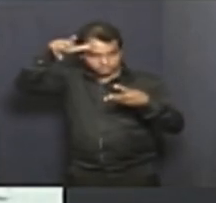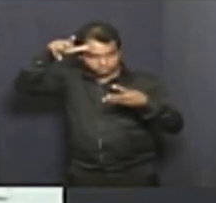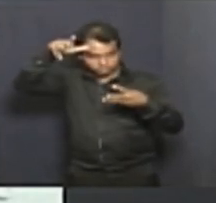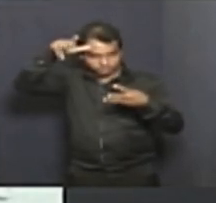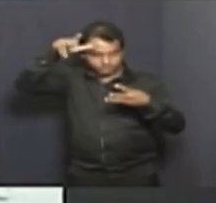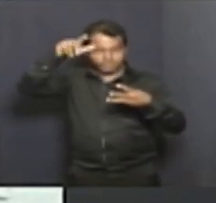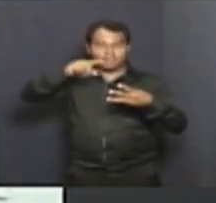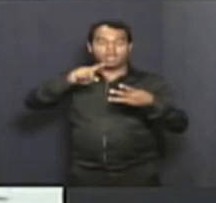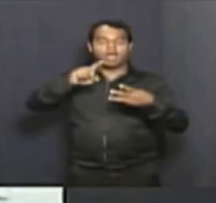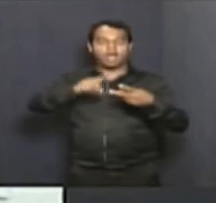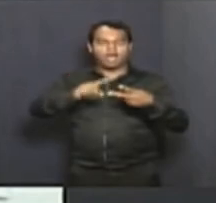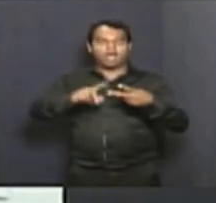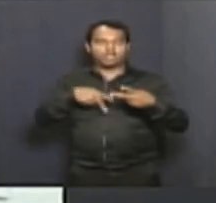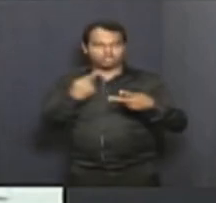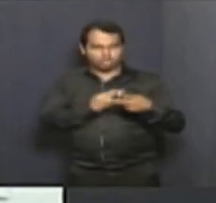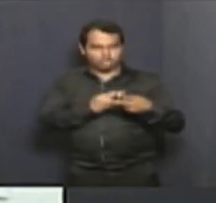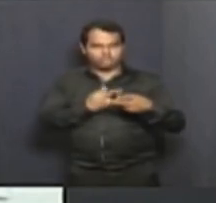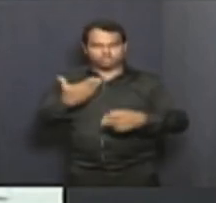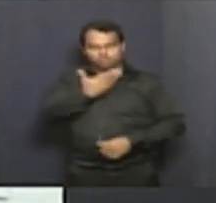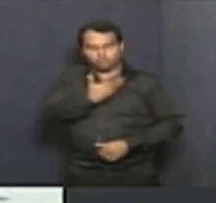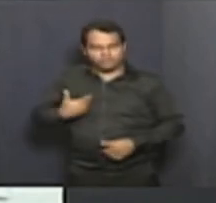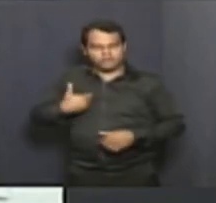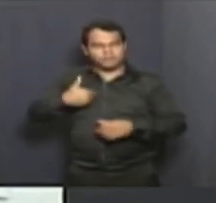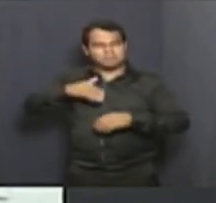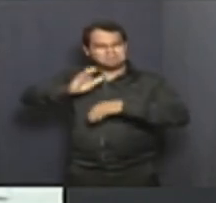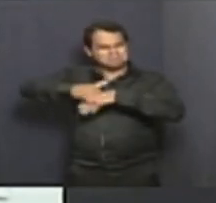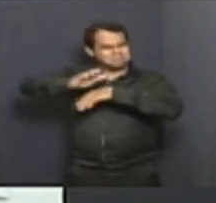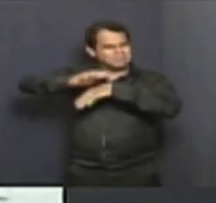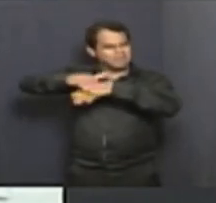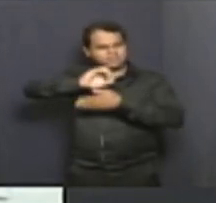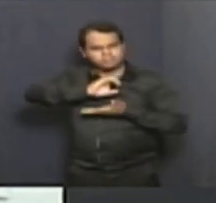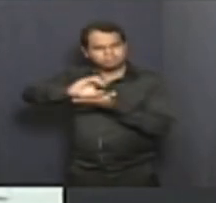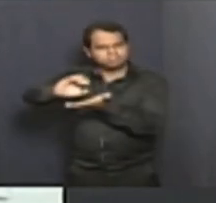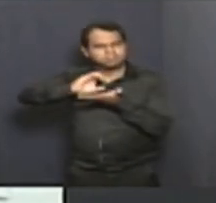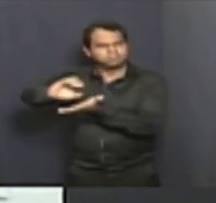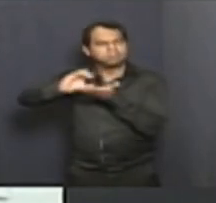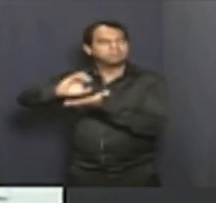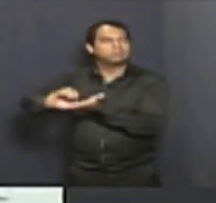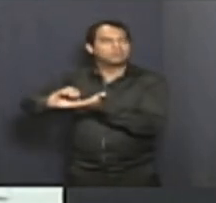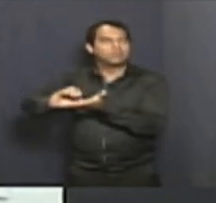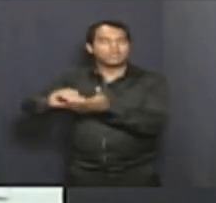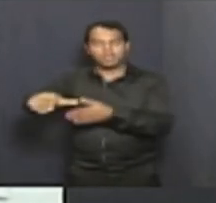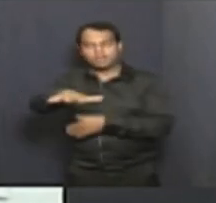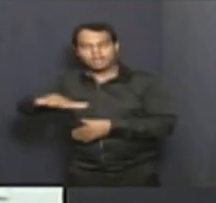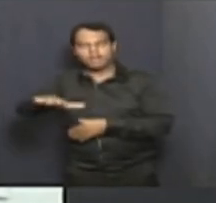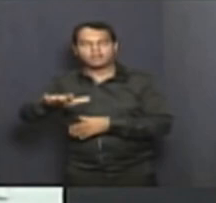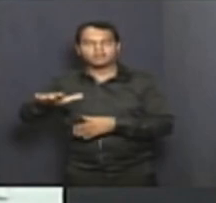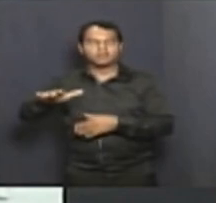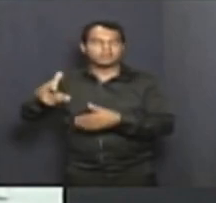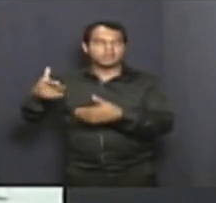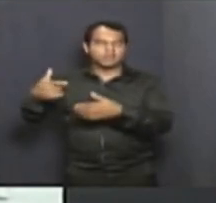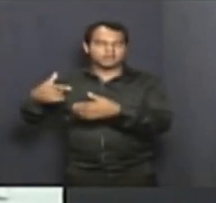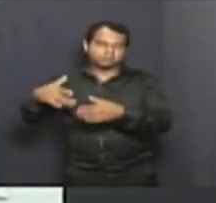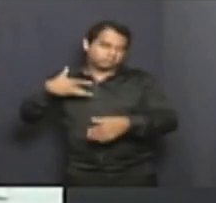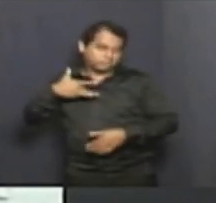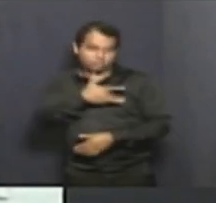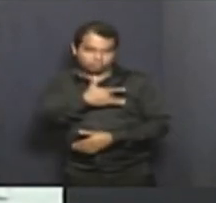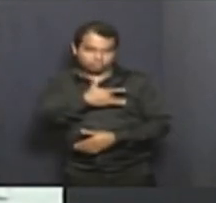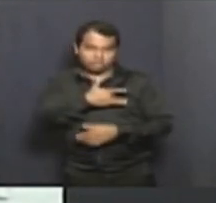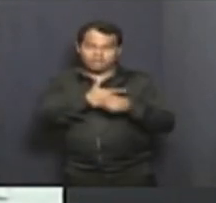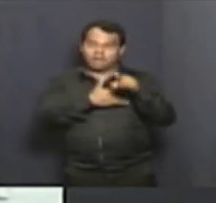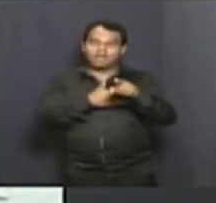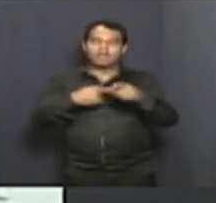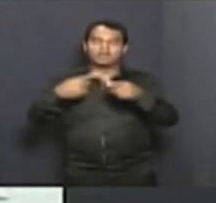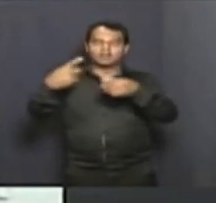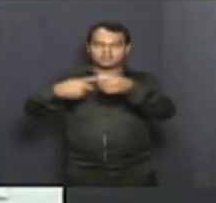nos últimos anos que mais investiu em estruturar a regionalização da saúde lá mesmo em coxim sua cidade